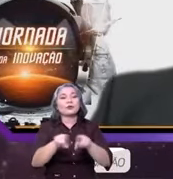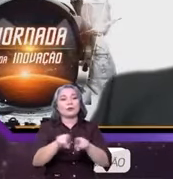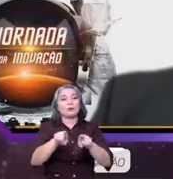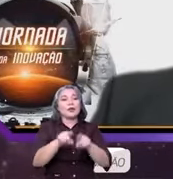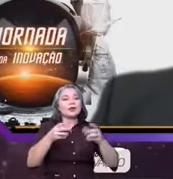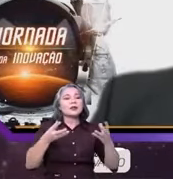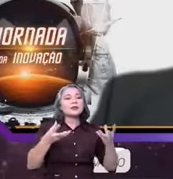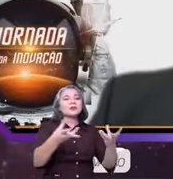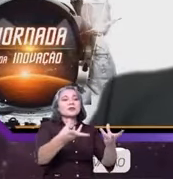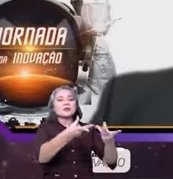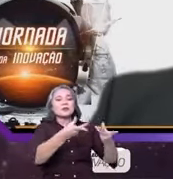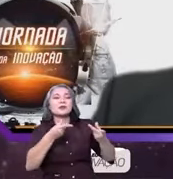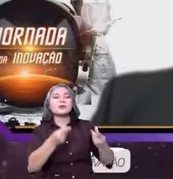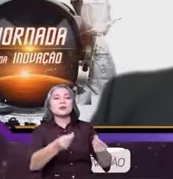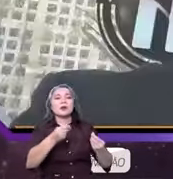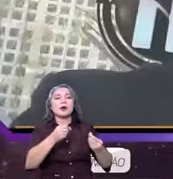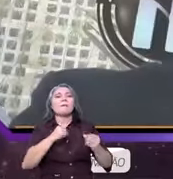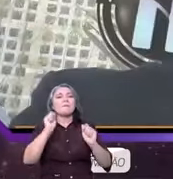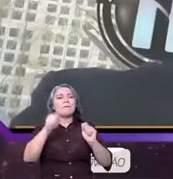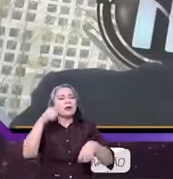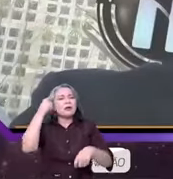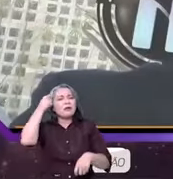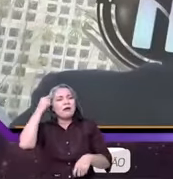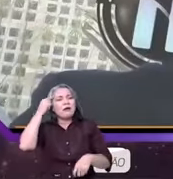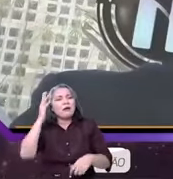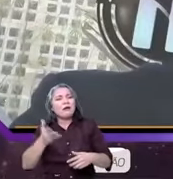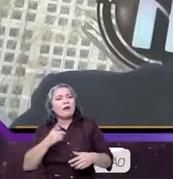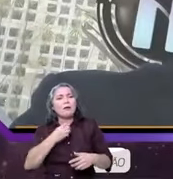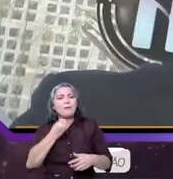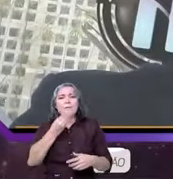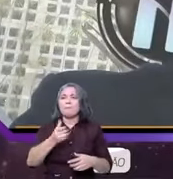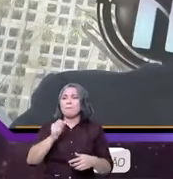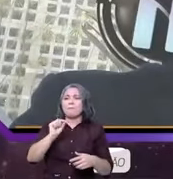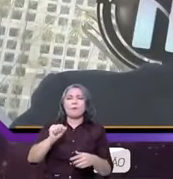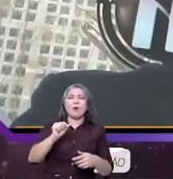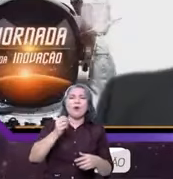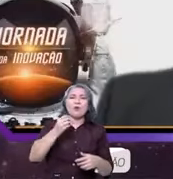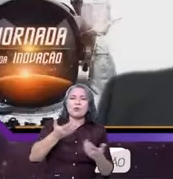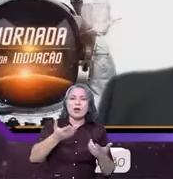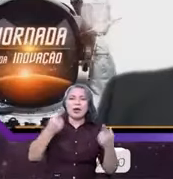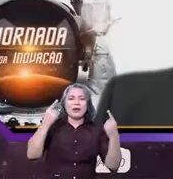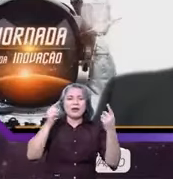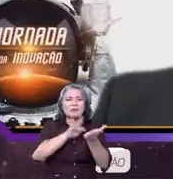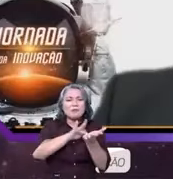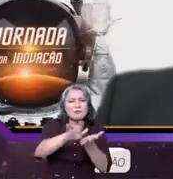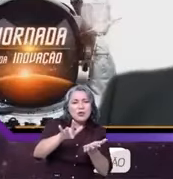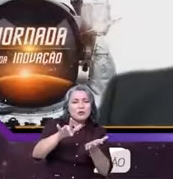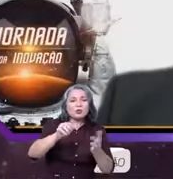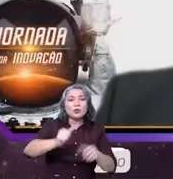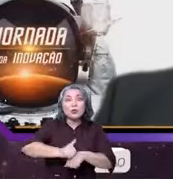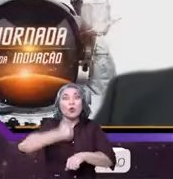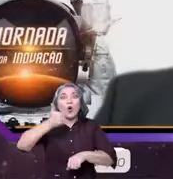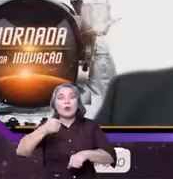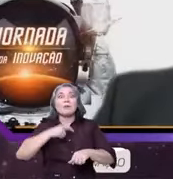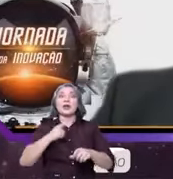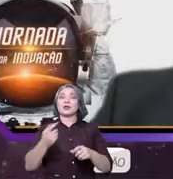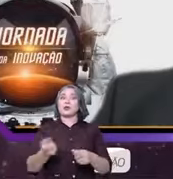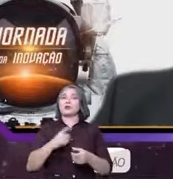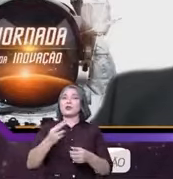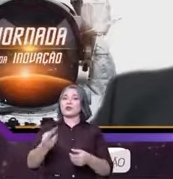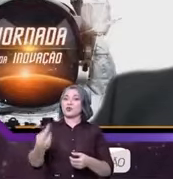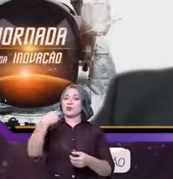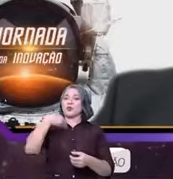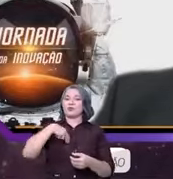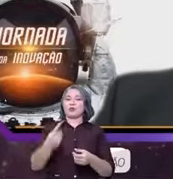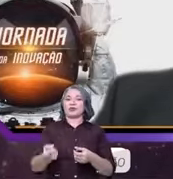Então, pode-se pensar que é o bom é o inimigo do ótimo? Sim, mas eu dou um retorno. Mas assim, o bom